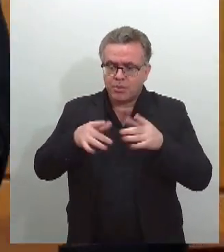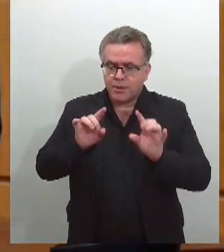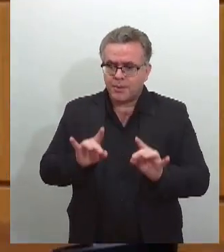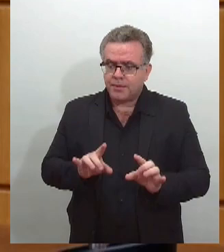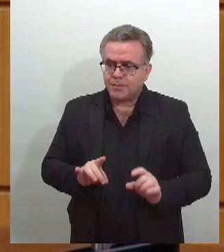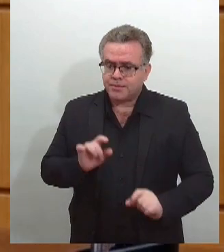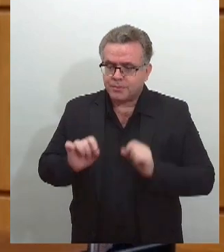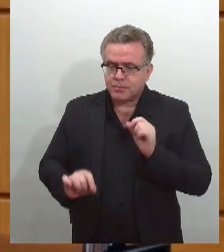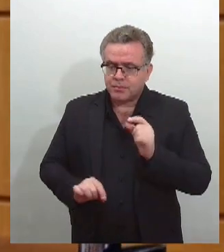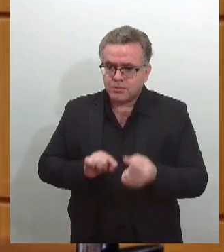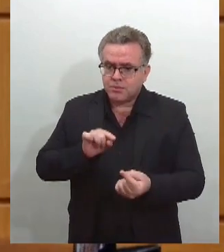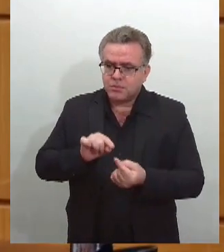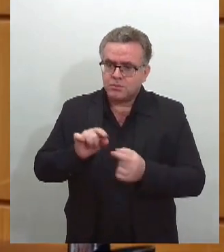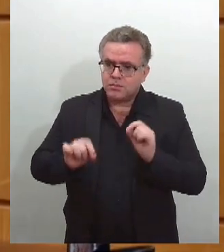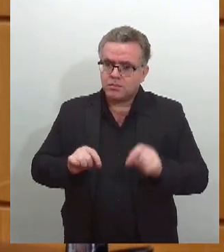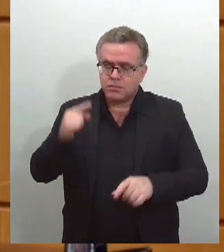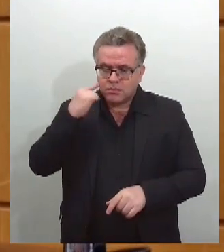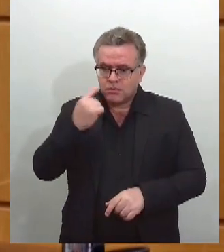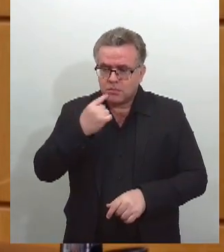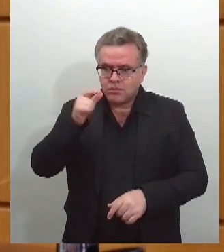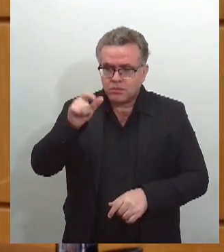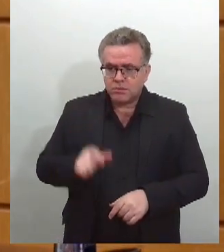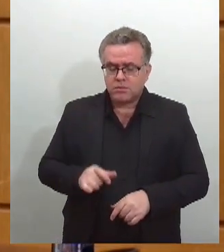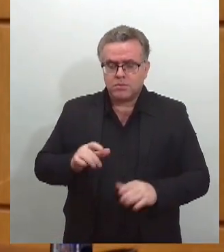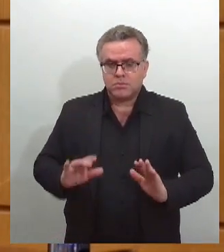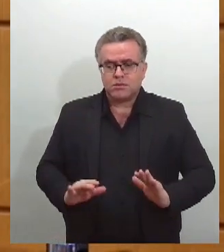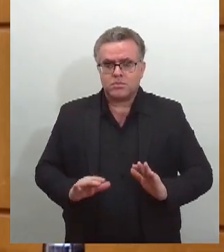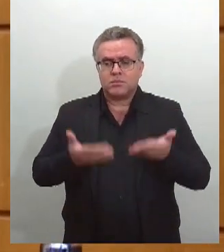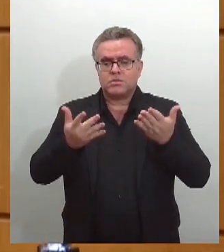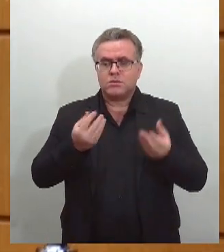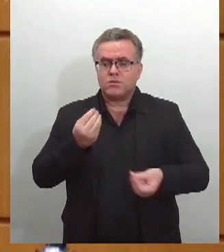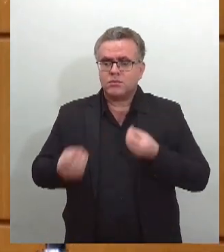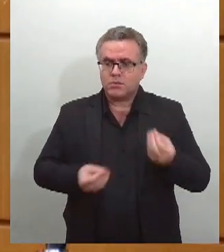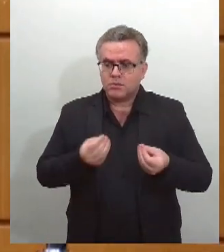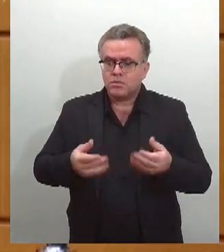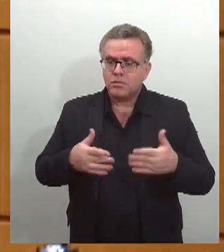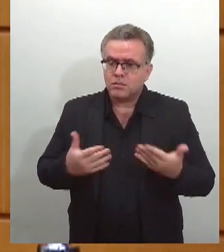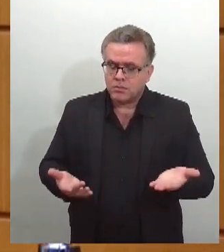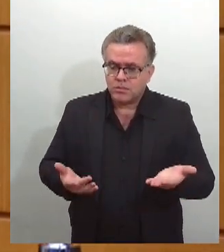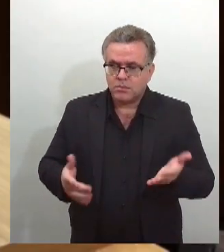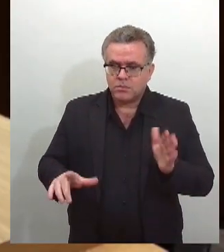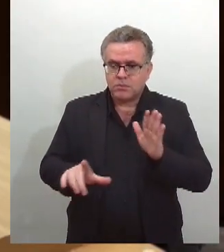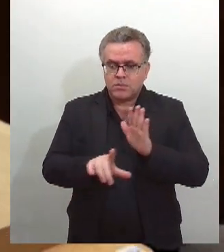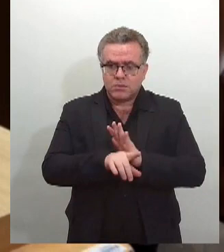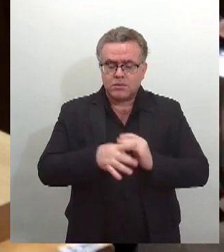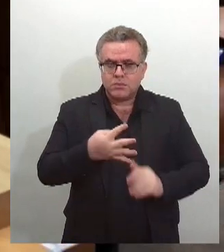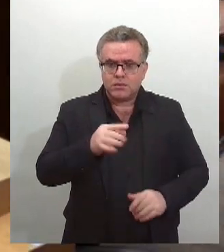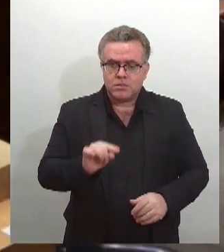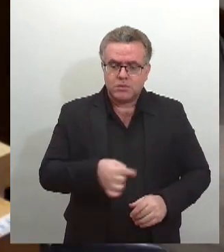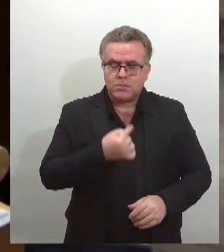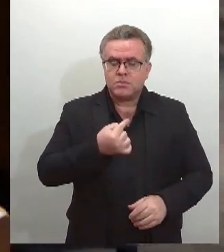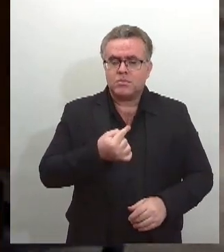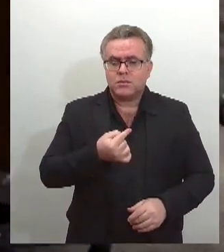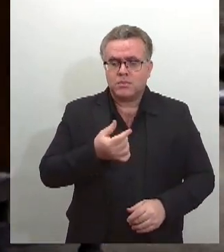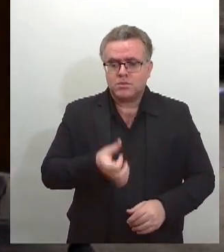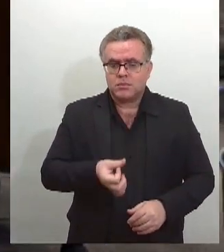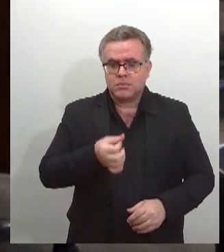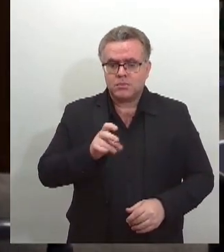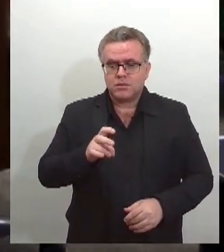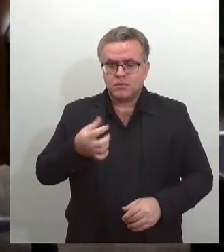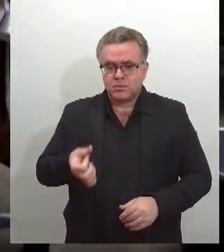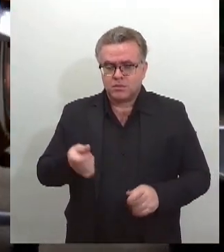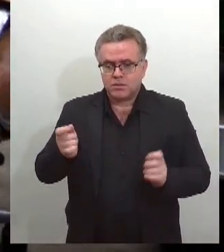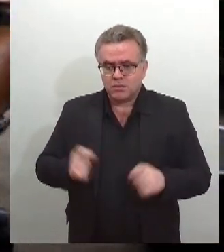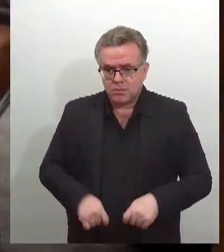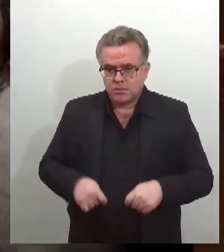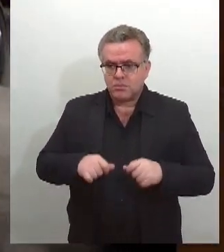Estadual dos Surdos, celebrado em conformidade com a Lei Estadual 4.656. O evento reuniu uma diversidade de